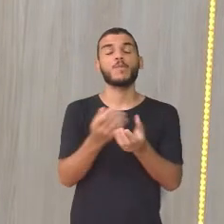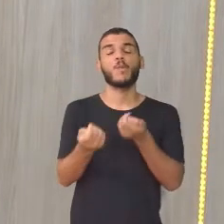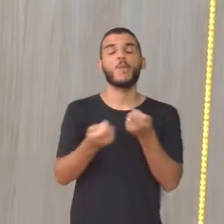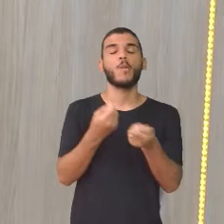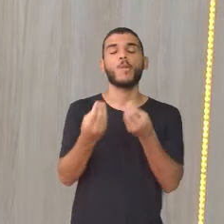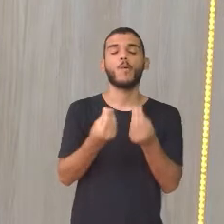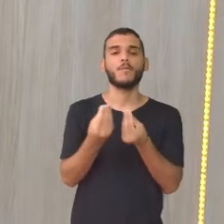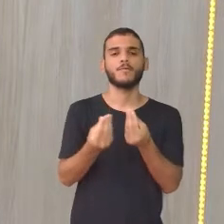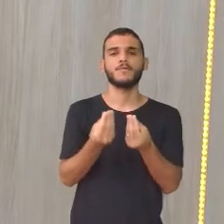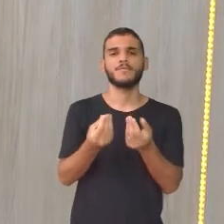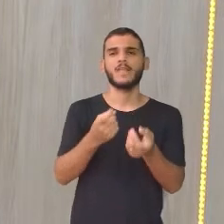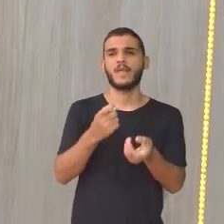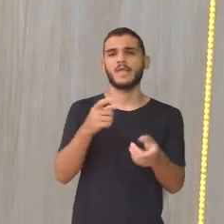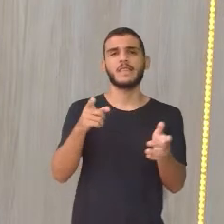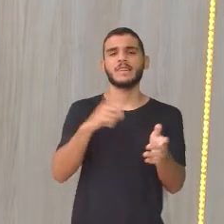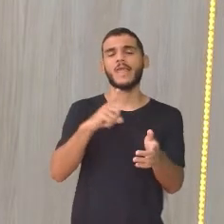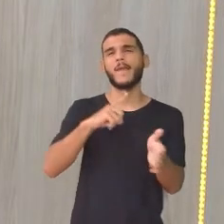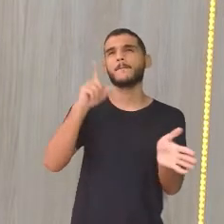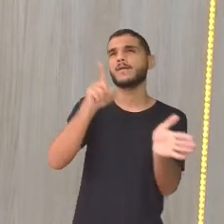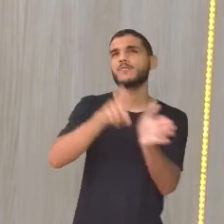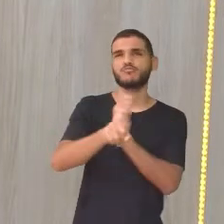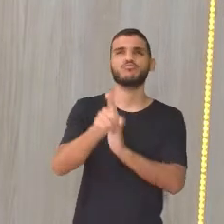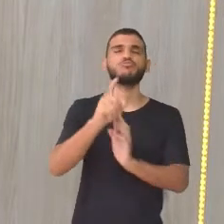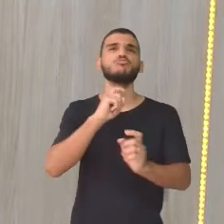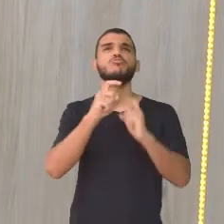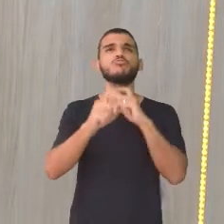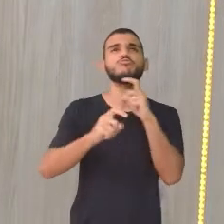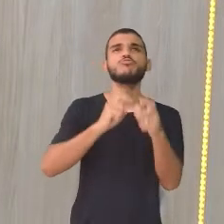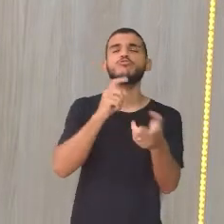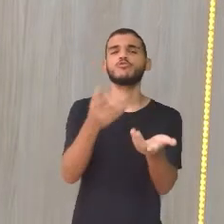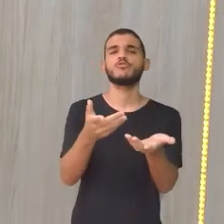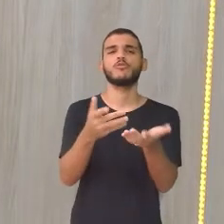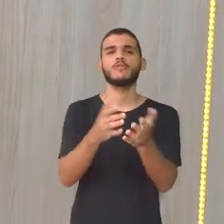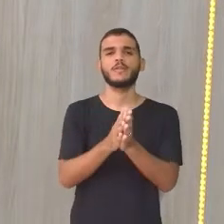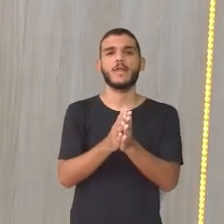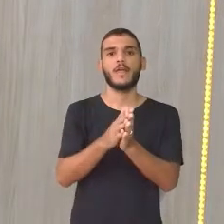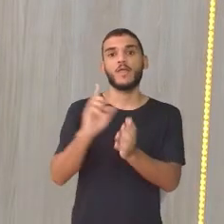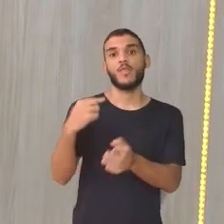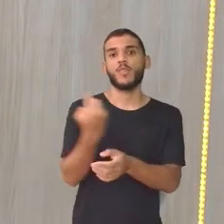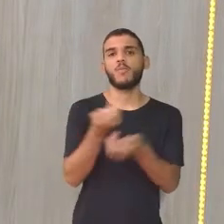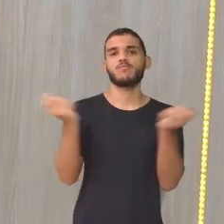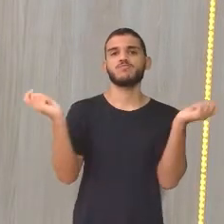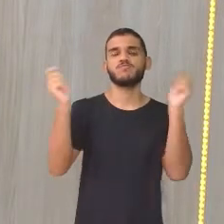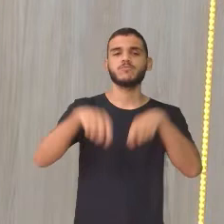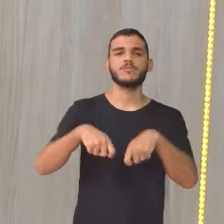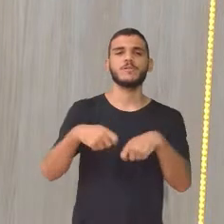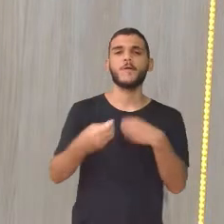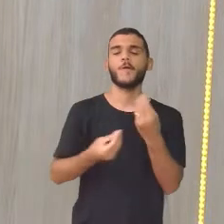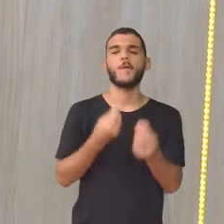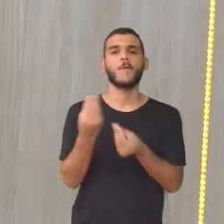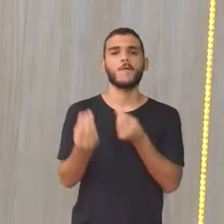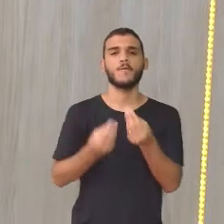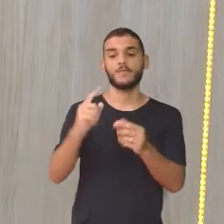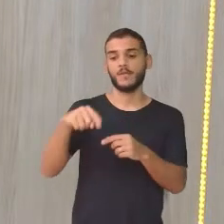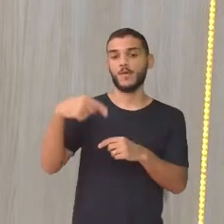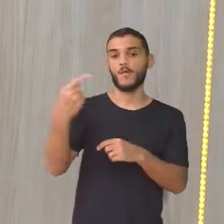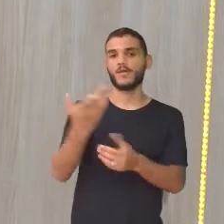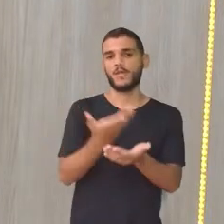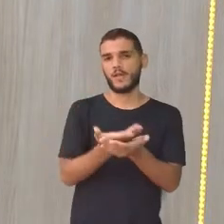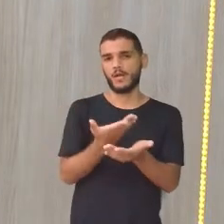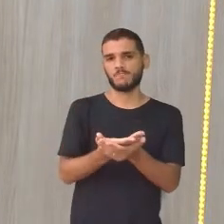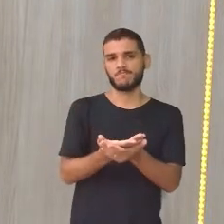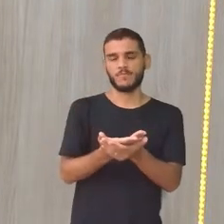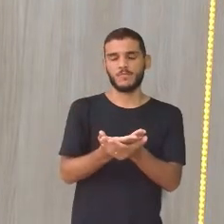uma dúvida, questiona, não é, fala algo, a gente consegue, não é, na próxima aula retomar